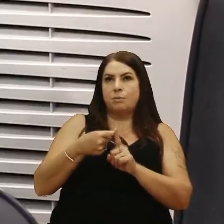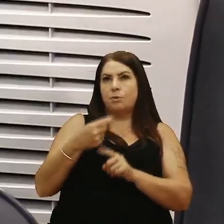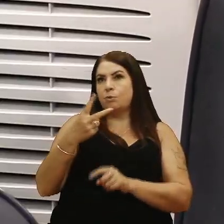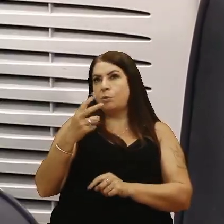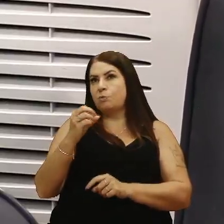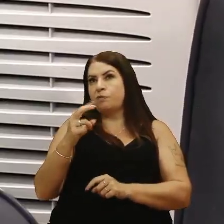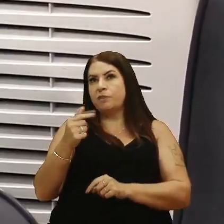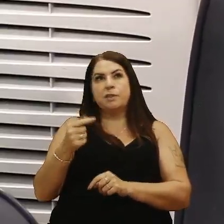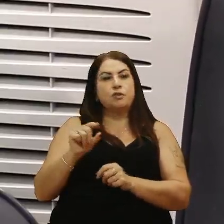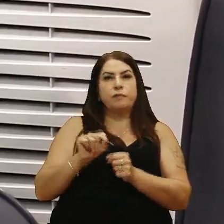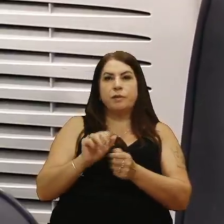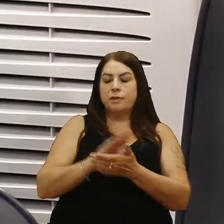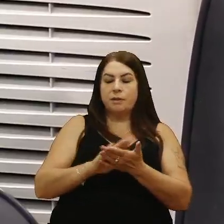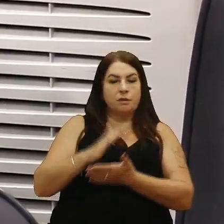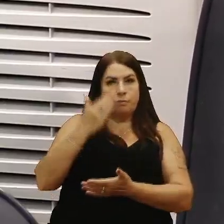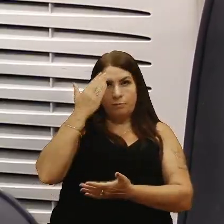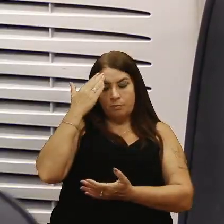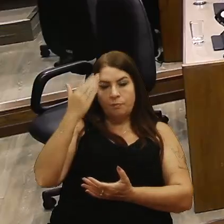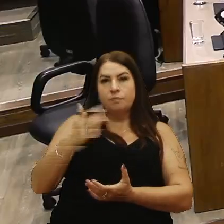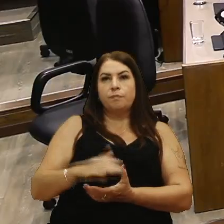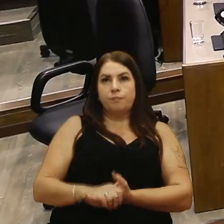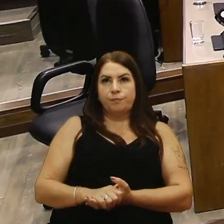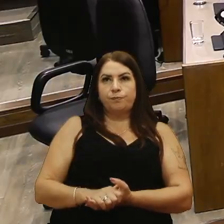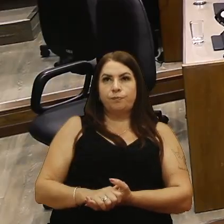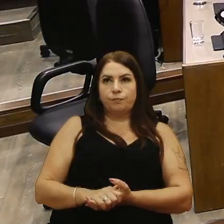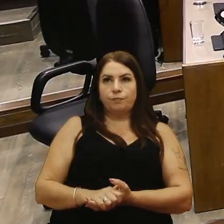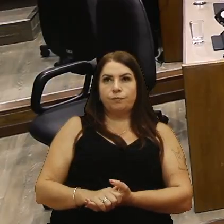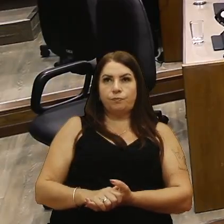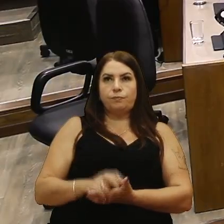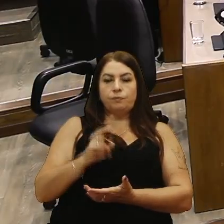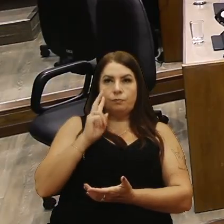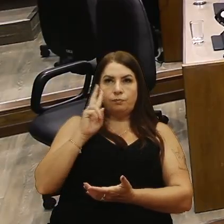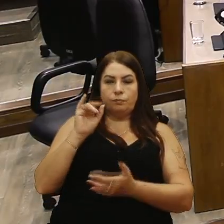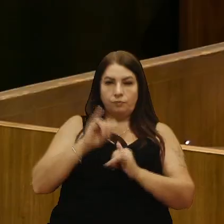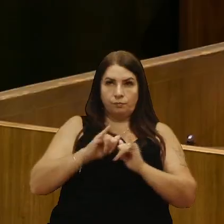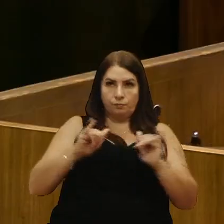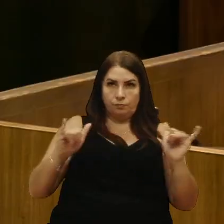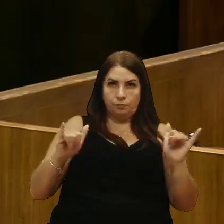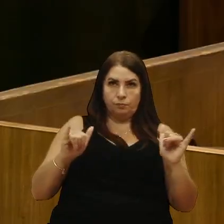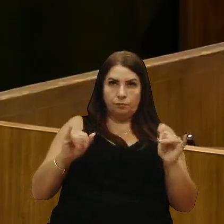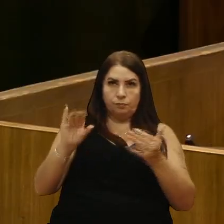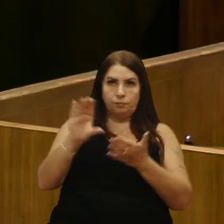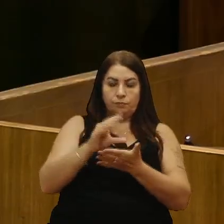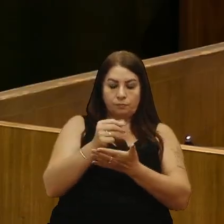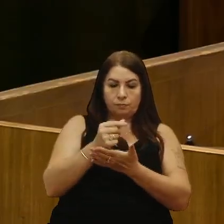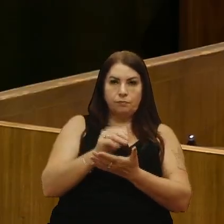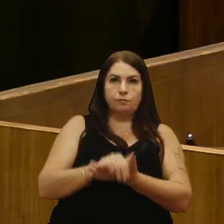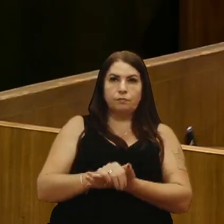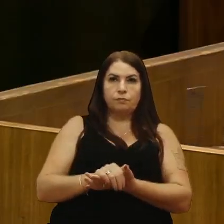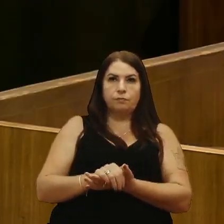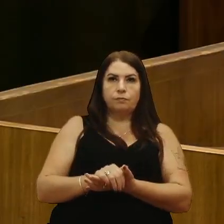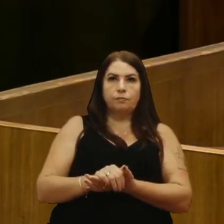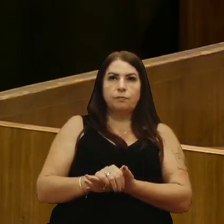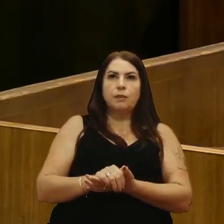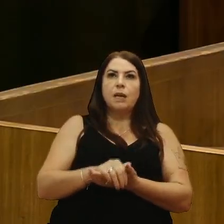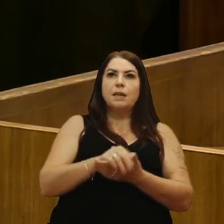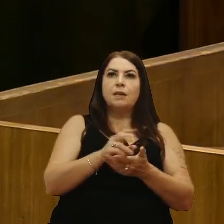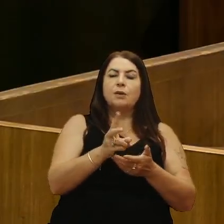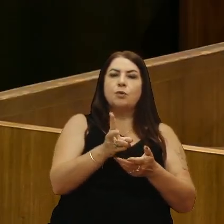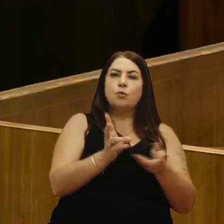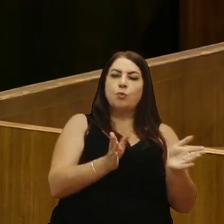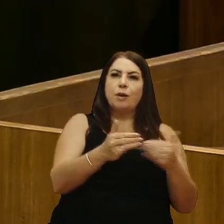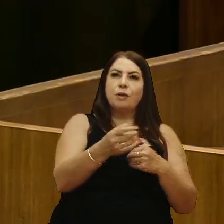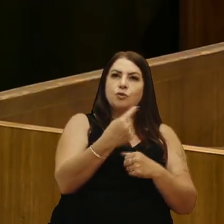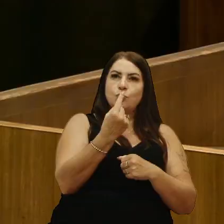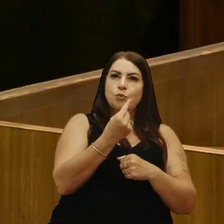2027 e nós não fizemos nada. Muito obrigado. Obrigado. Olha, só para lhe informar, o recurso deve estar no Caixa Único do município dia 24